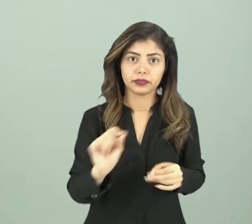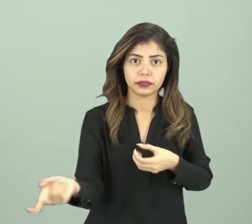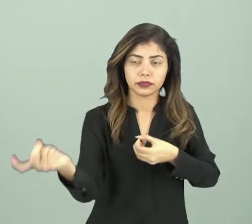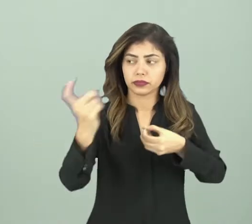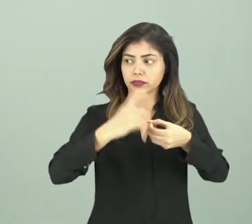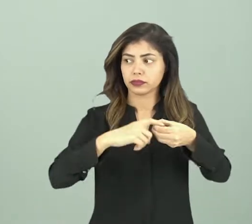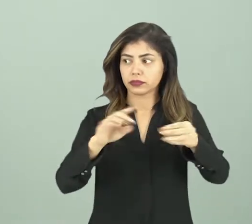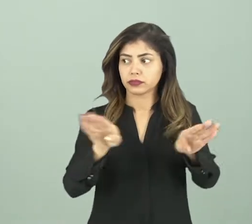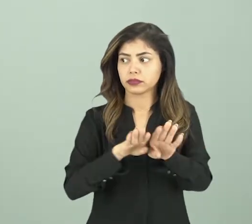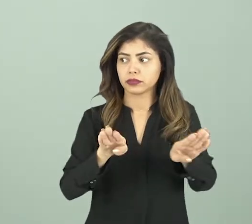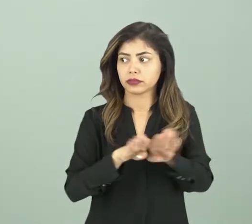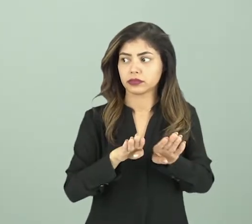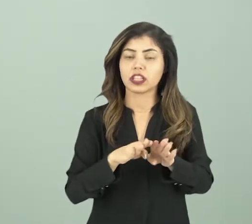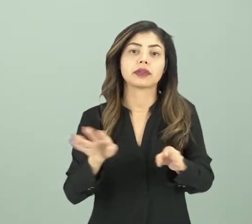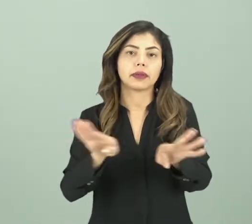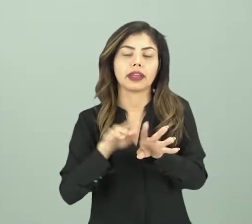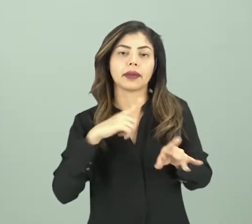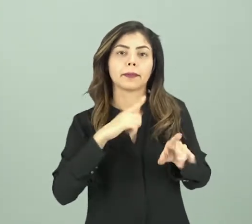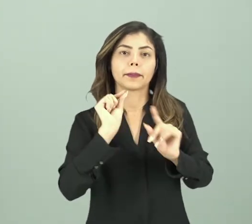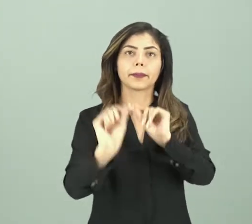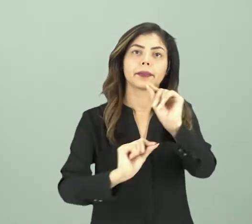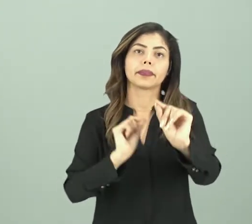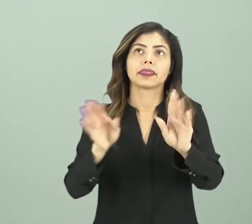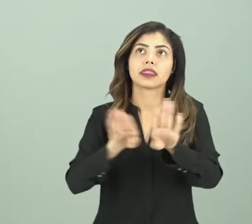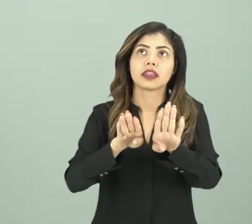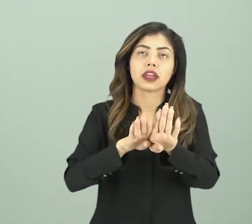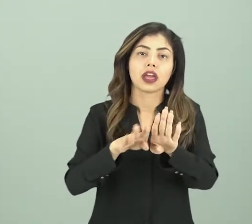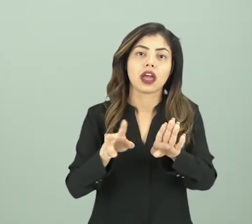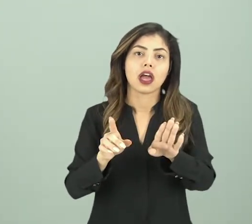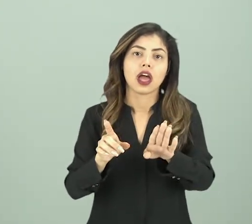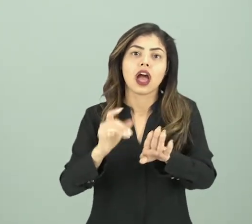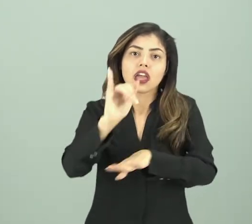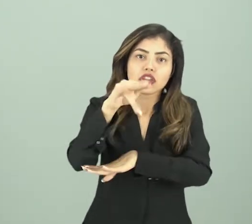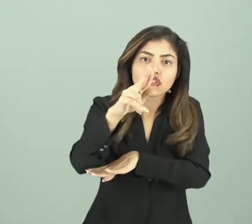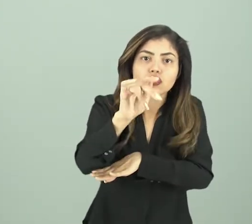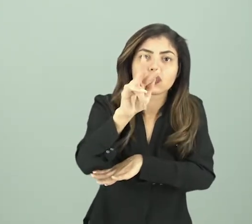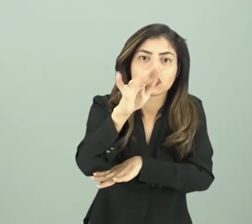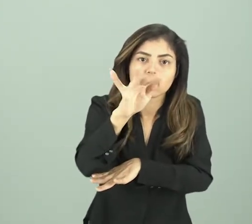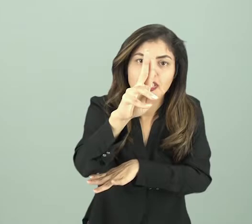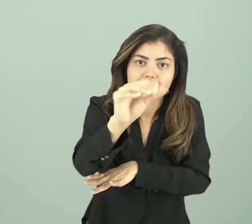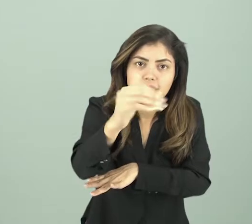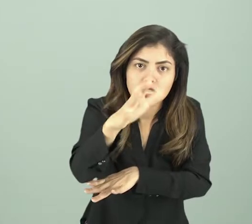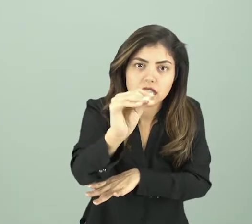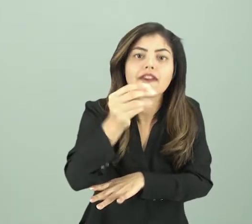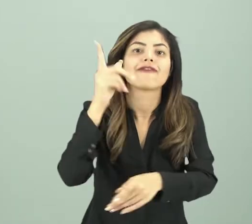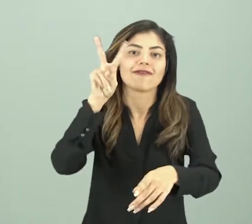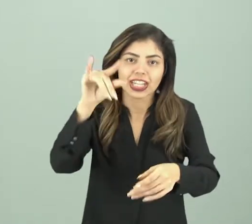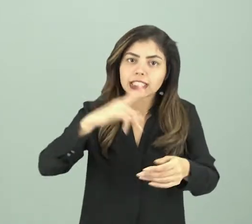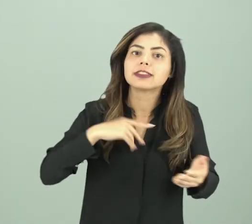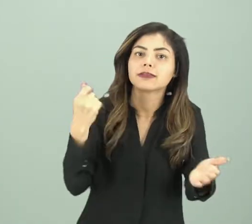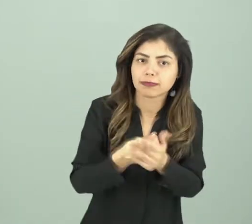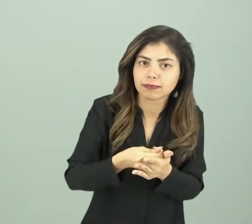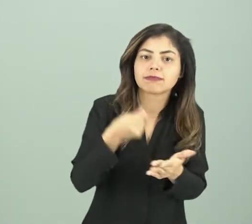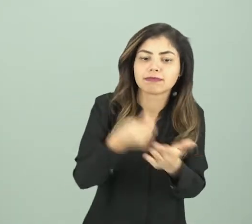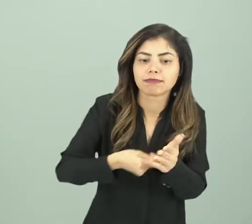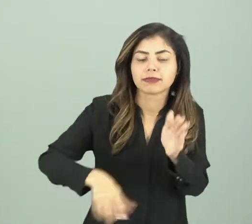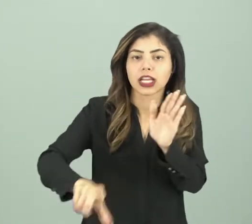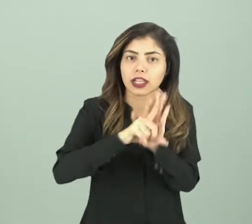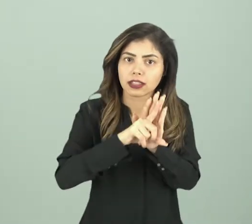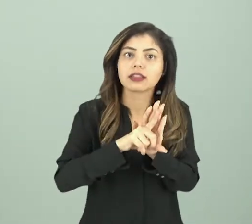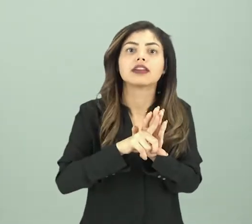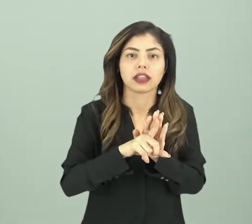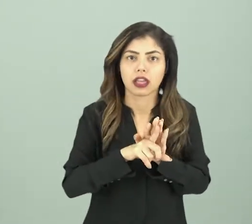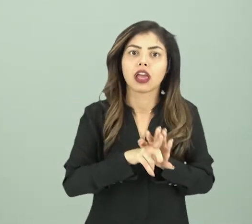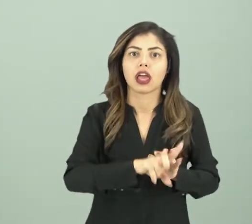nós e ao vosso reino nada, aí as injustiças sociais elas vão acontecer. E a cidadania